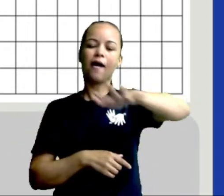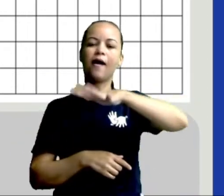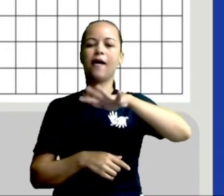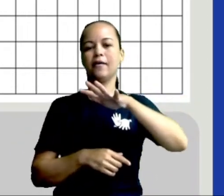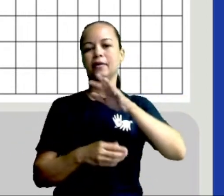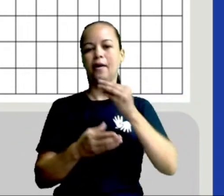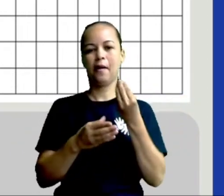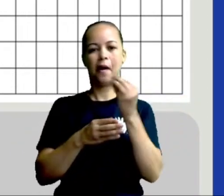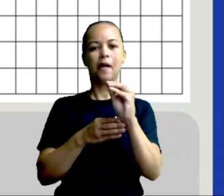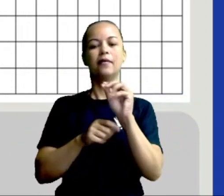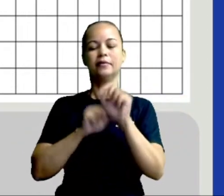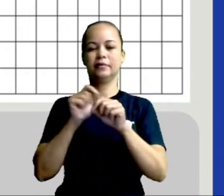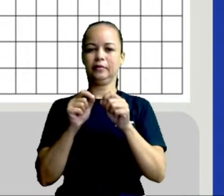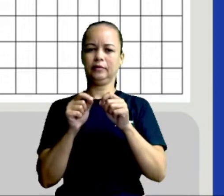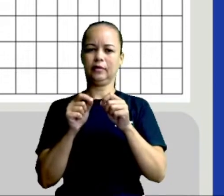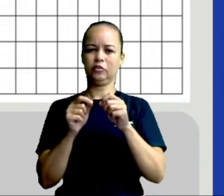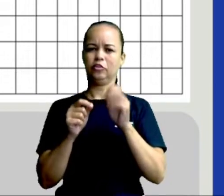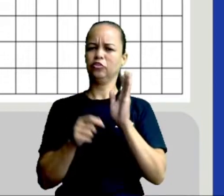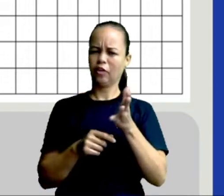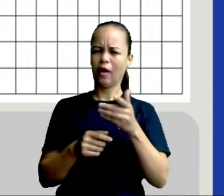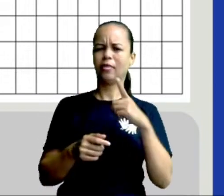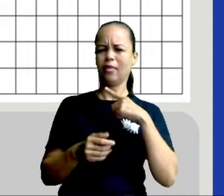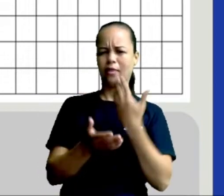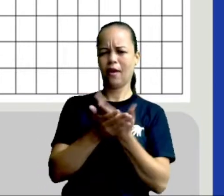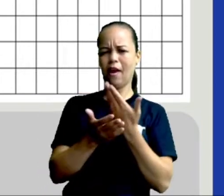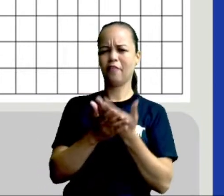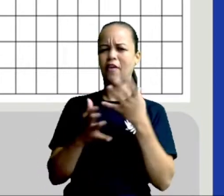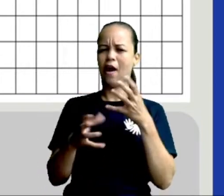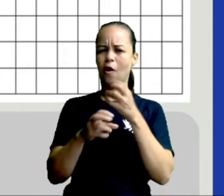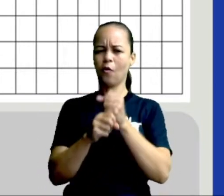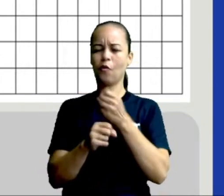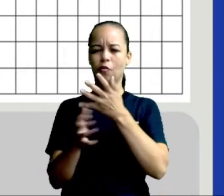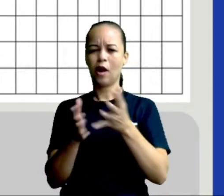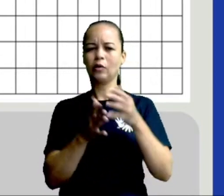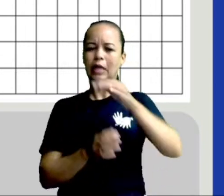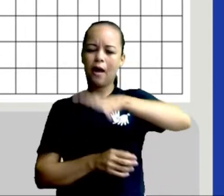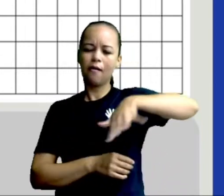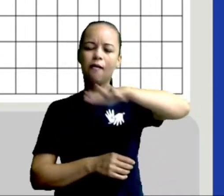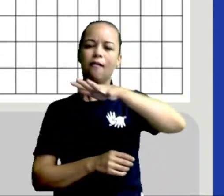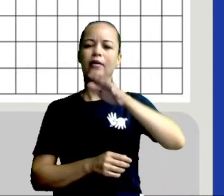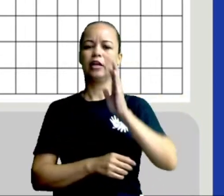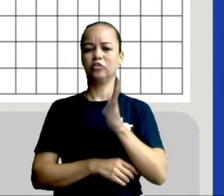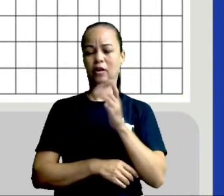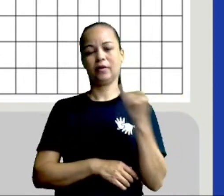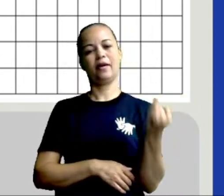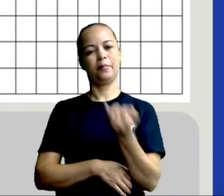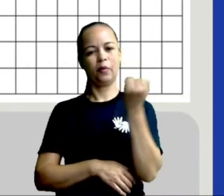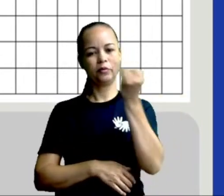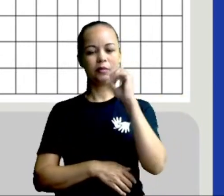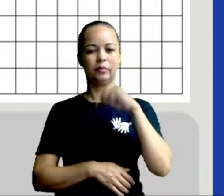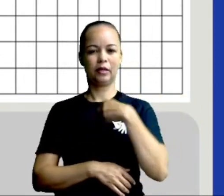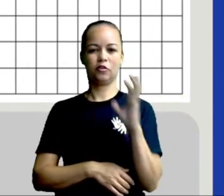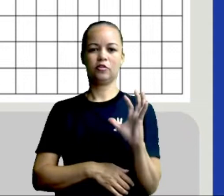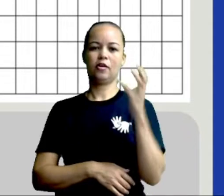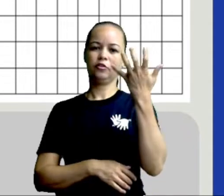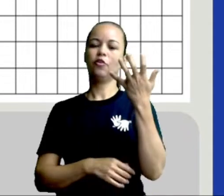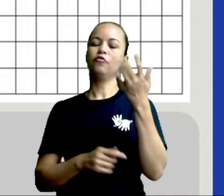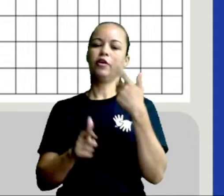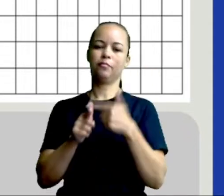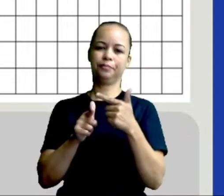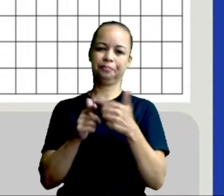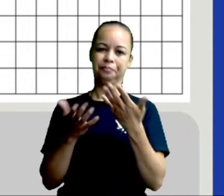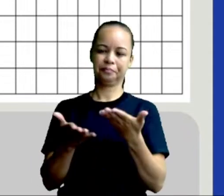teve a aula de área. Então, a gente vai trazer também aí esse conhecimento que é importante para que a gente possa resolver esse probleminha